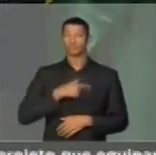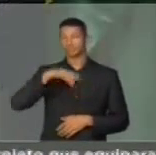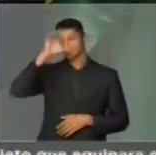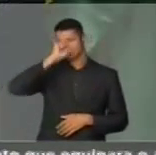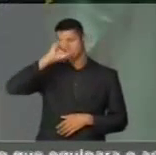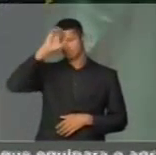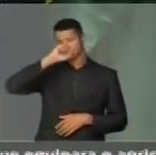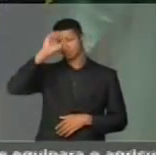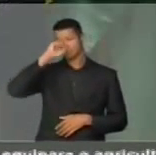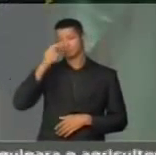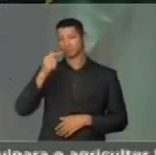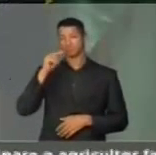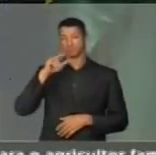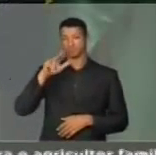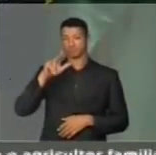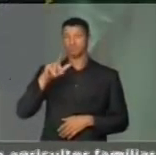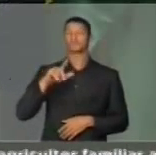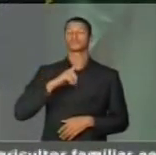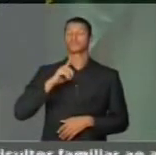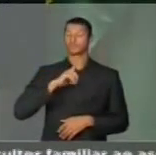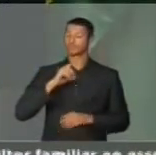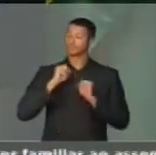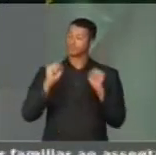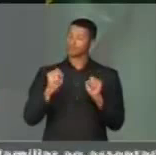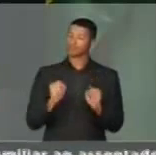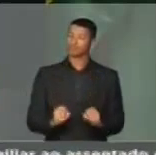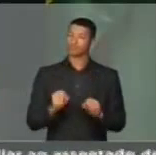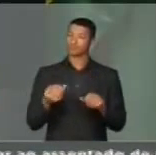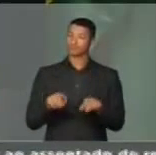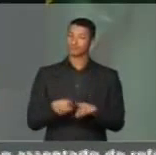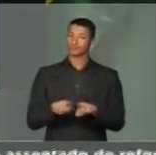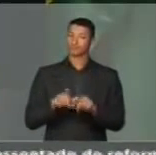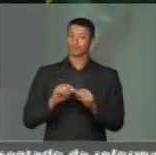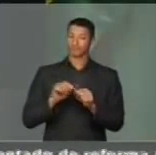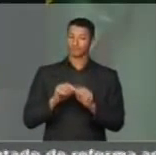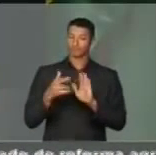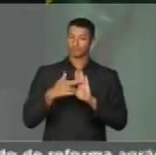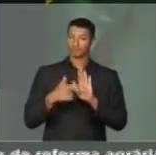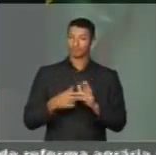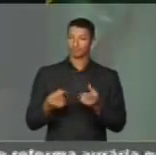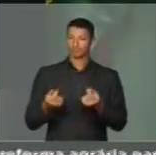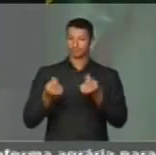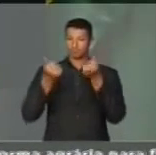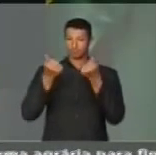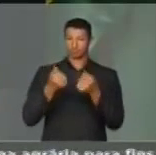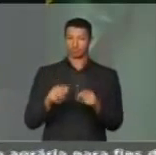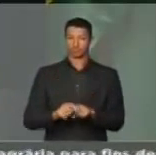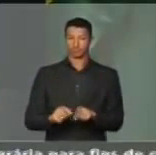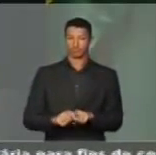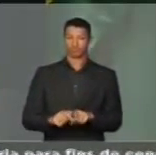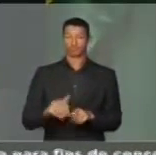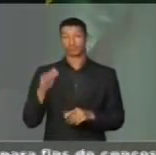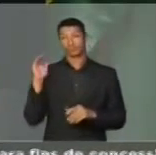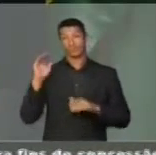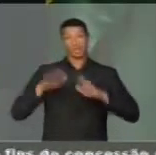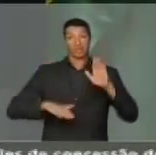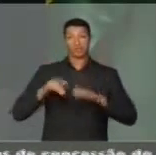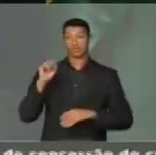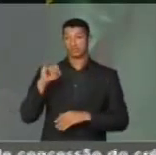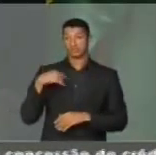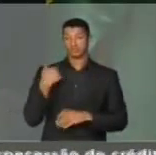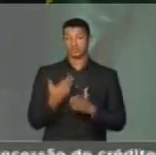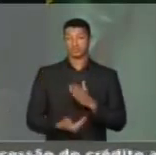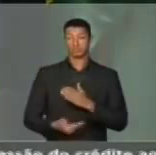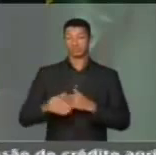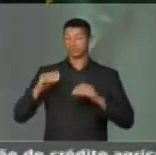aprendemos, as sete irmãs, elas têm o poder, inclusive, de fazer regulação de preço, né? E, de repente, se a gente perde